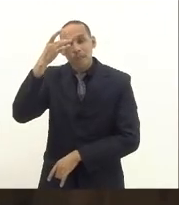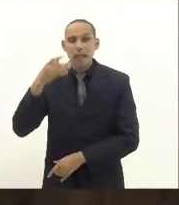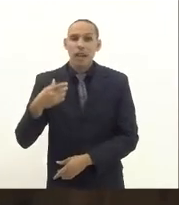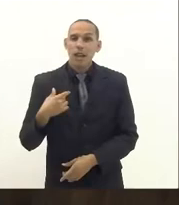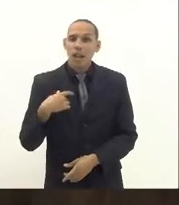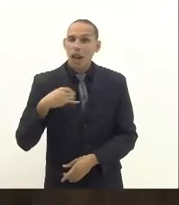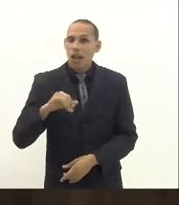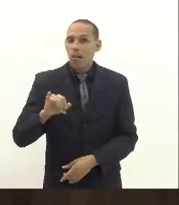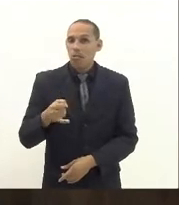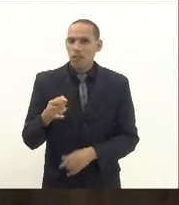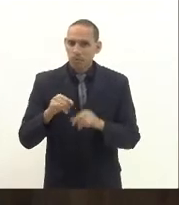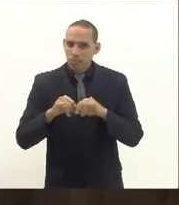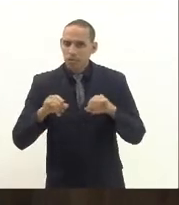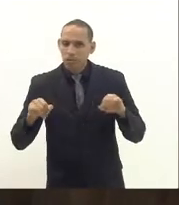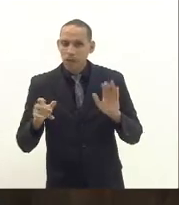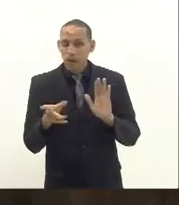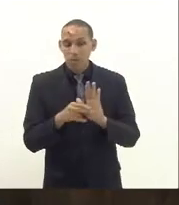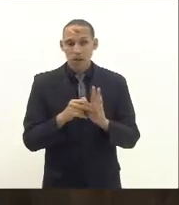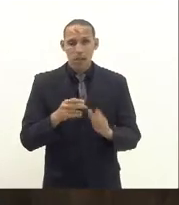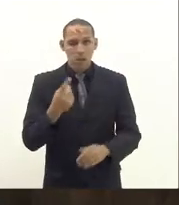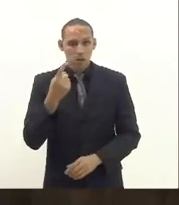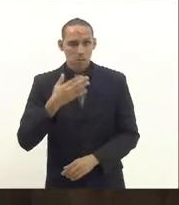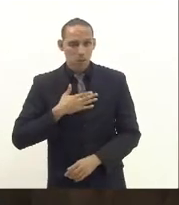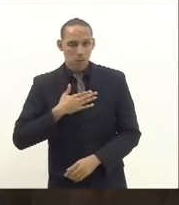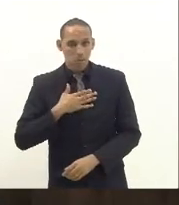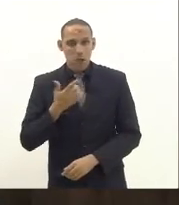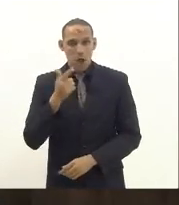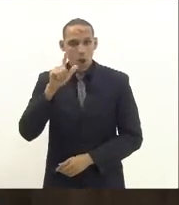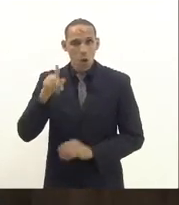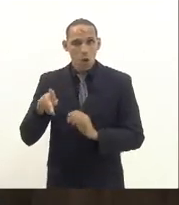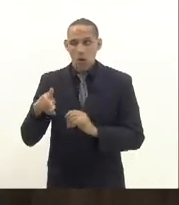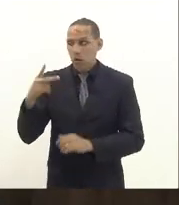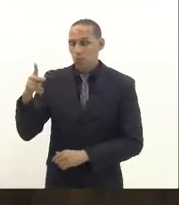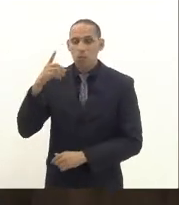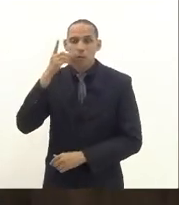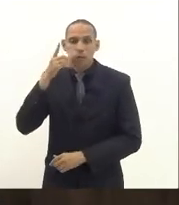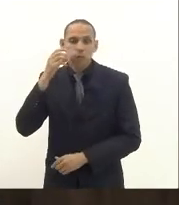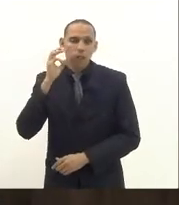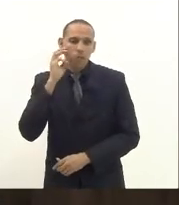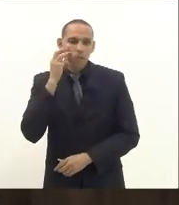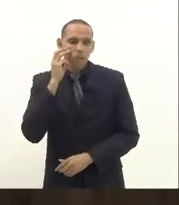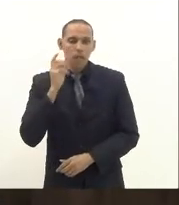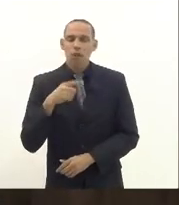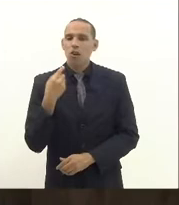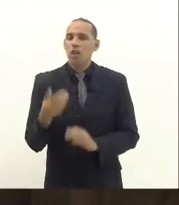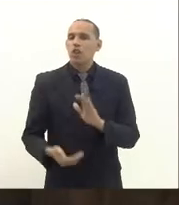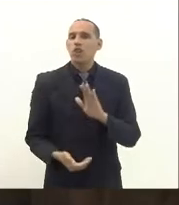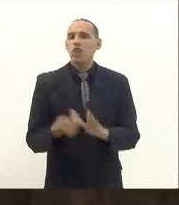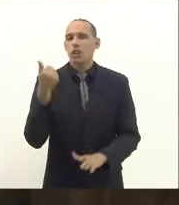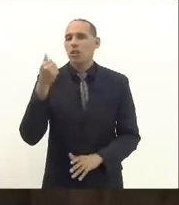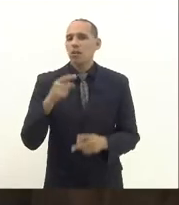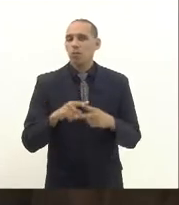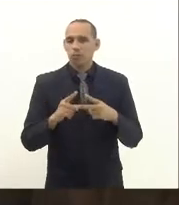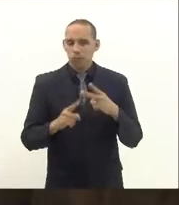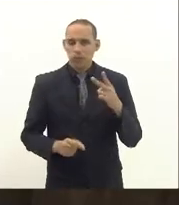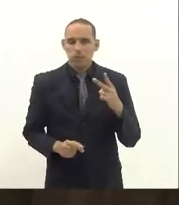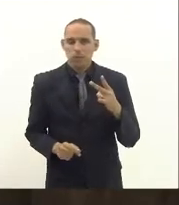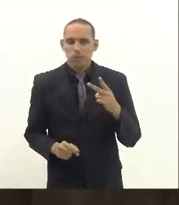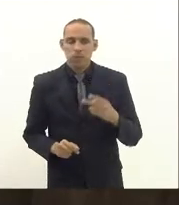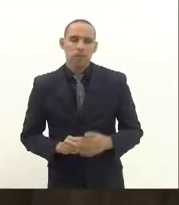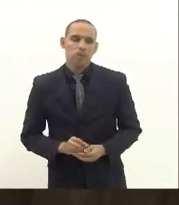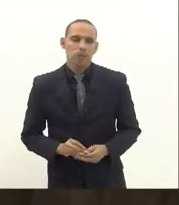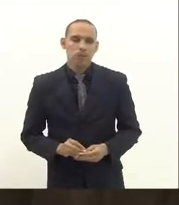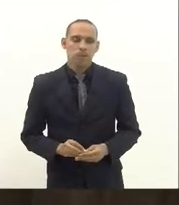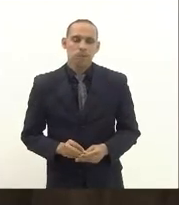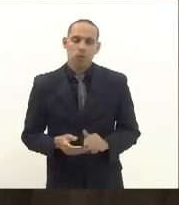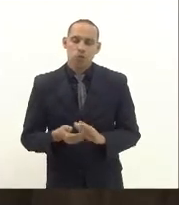as duas emendas uma de minha autoria e uma do deputado waldeck a gente tá retirando agora as duas emendas